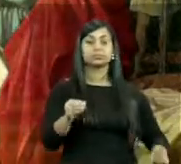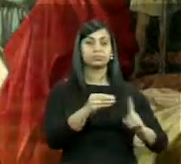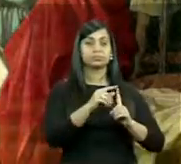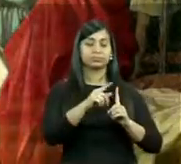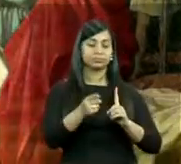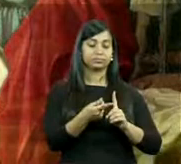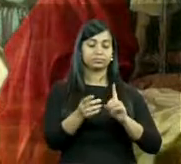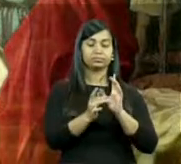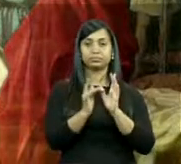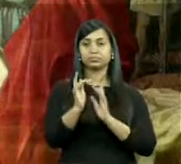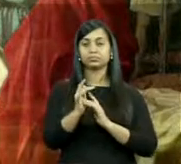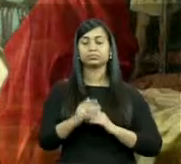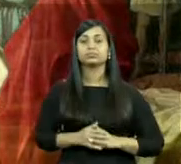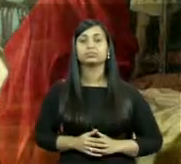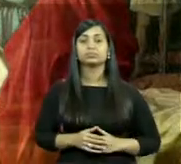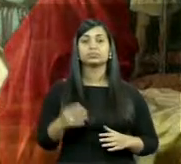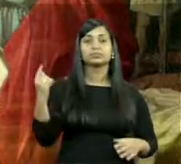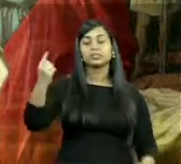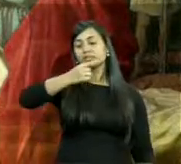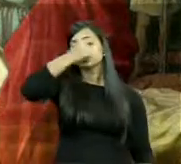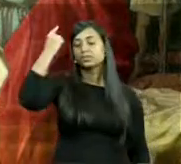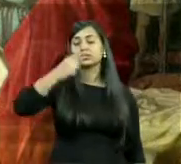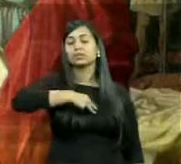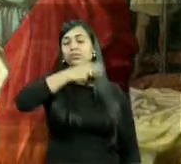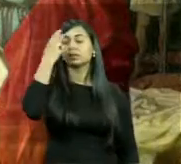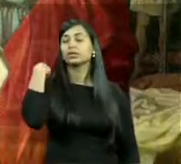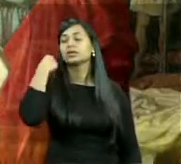mulheres, e bendito é o fruto do vosso ventre, Jesus.